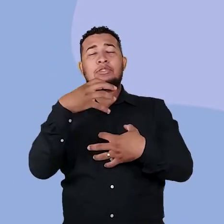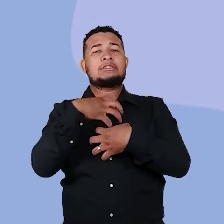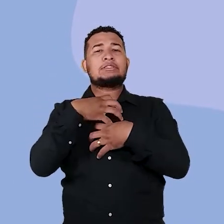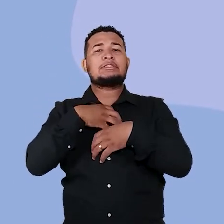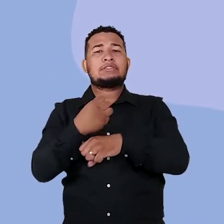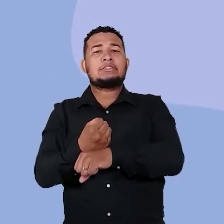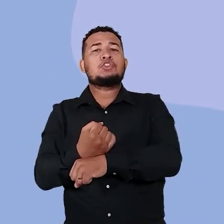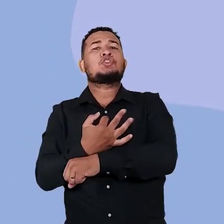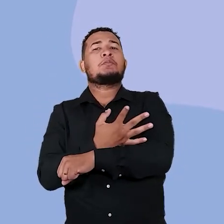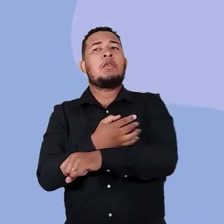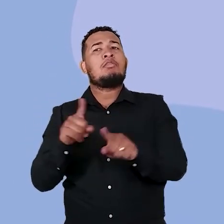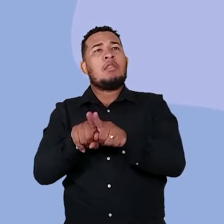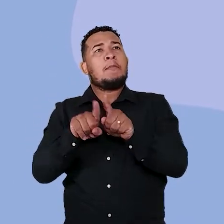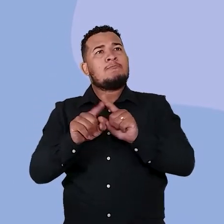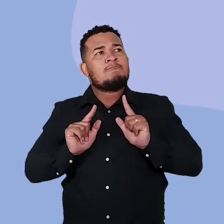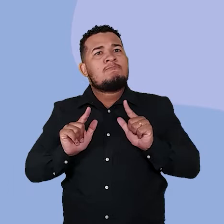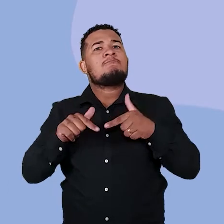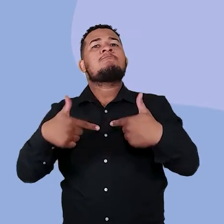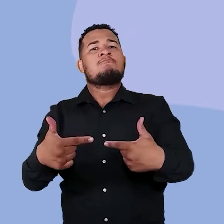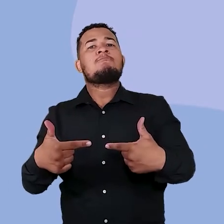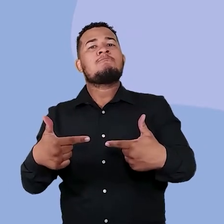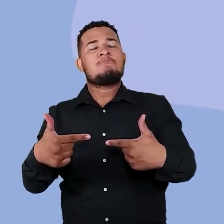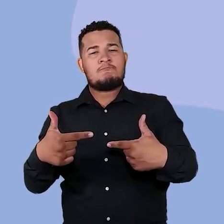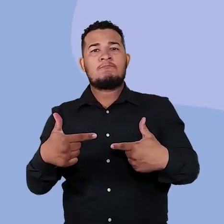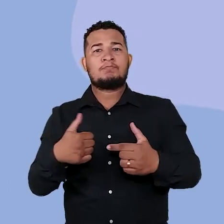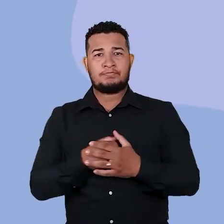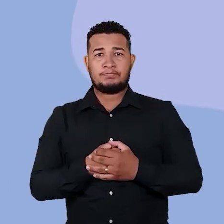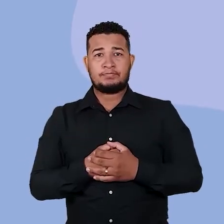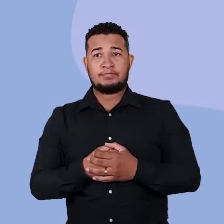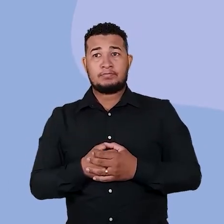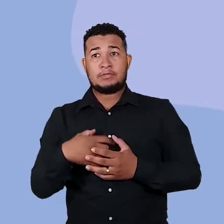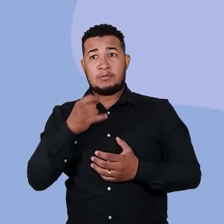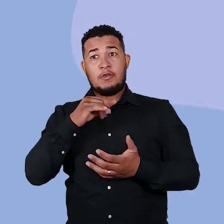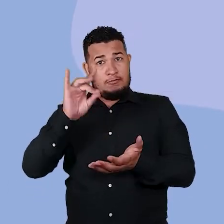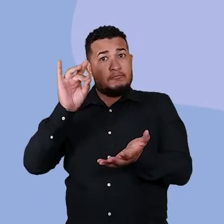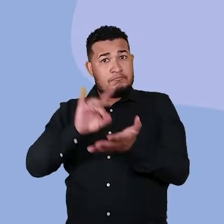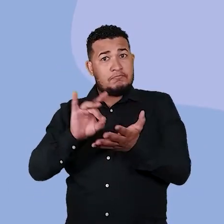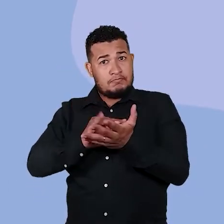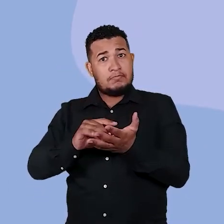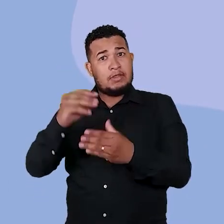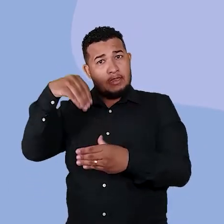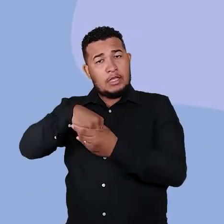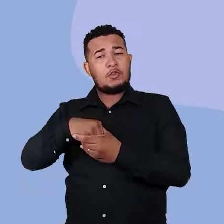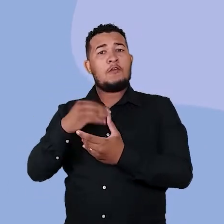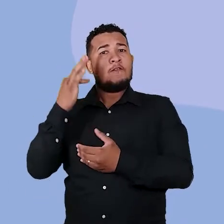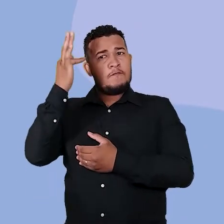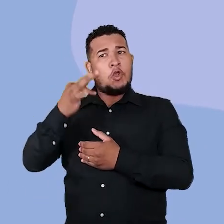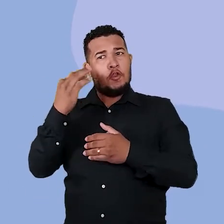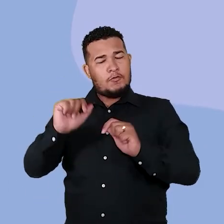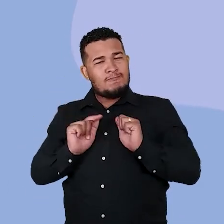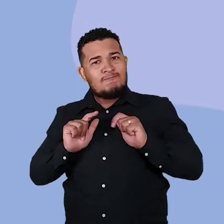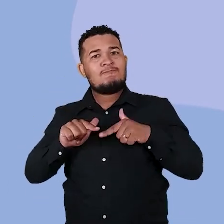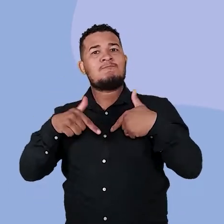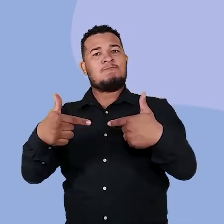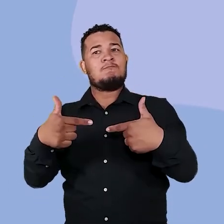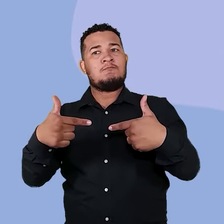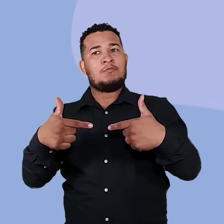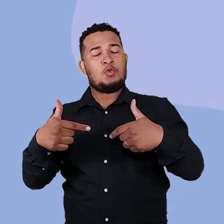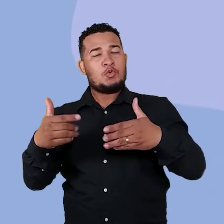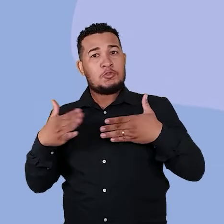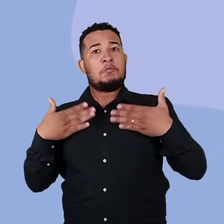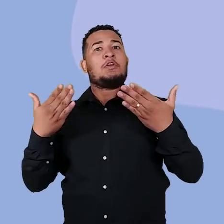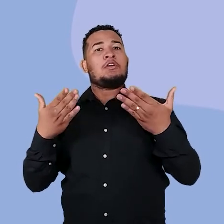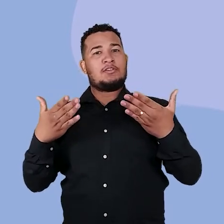a experiência do sentimento, da disposição de espírito. É verdadeiramente de um filósofo esse pathos,